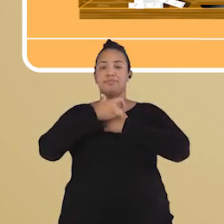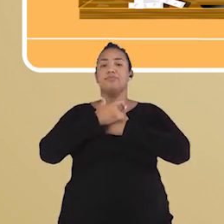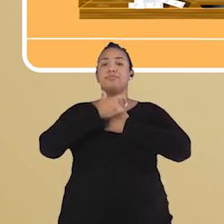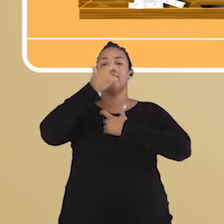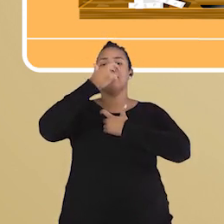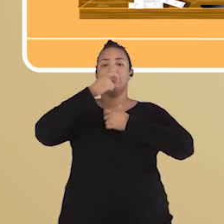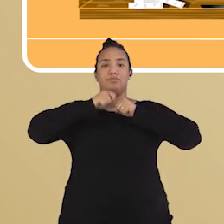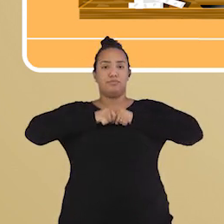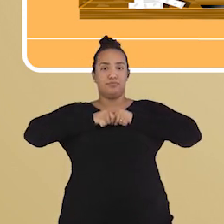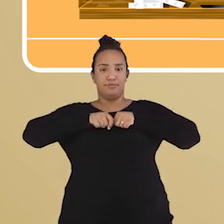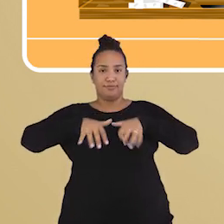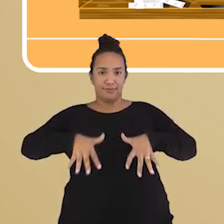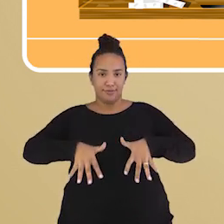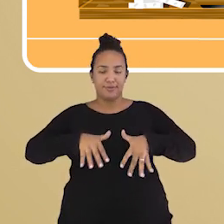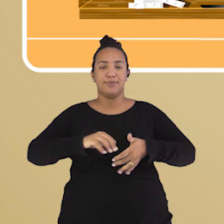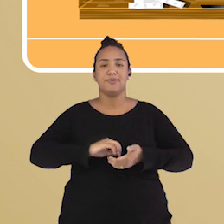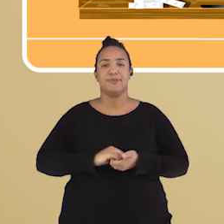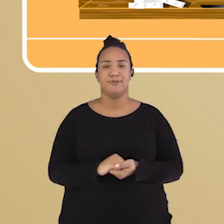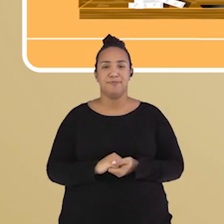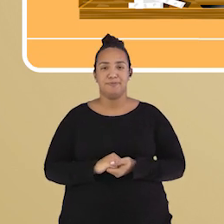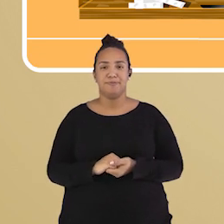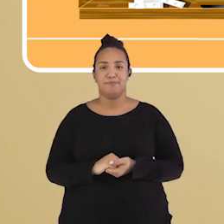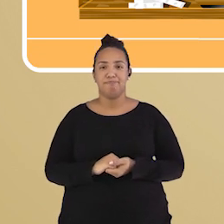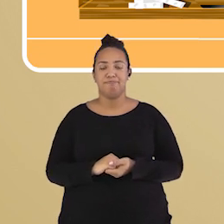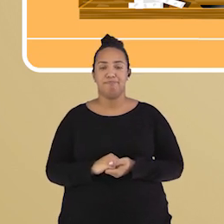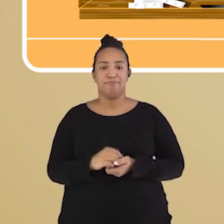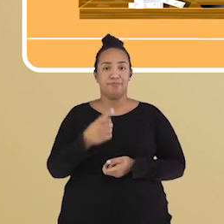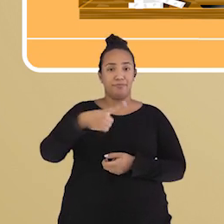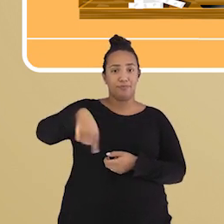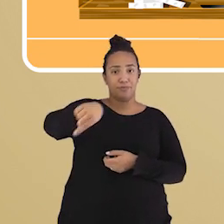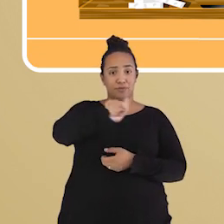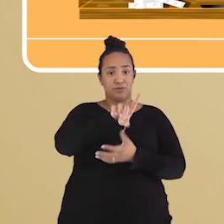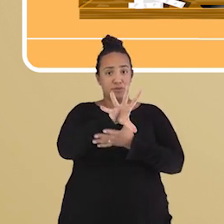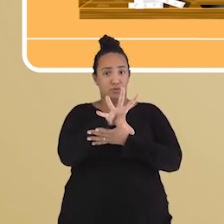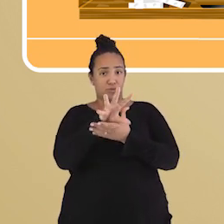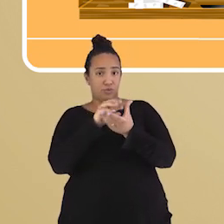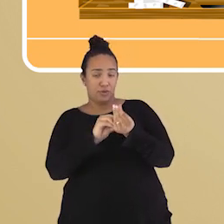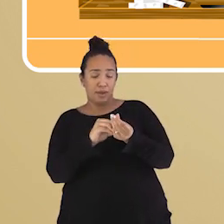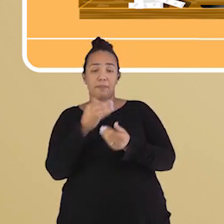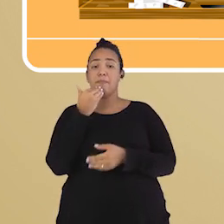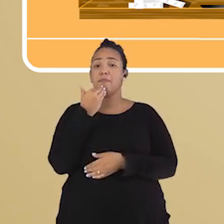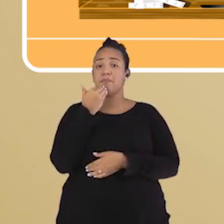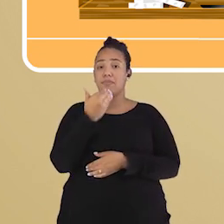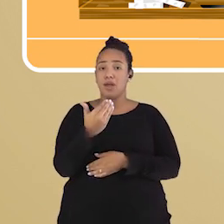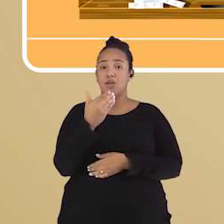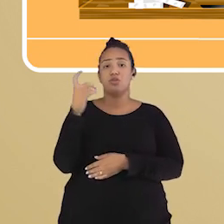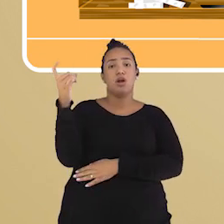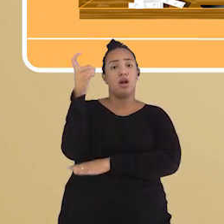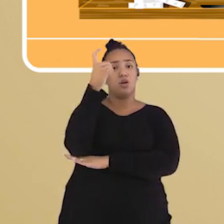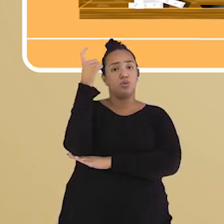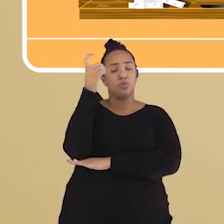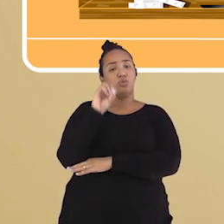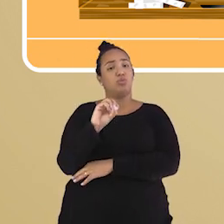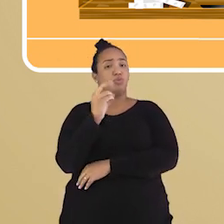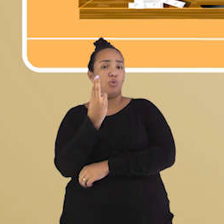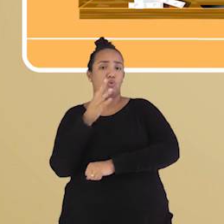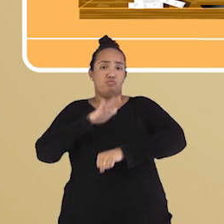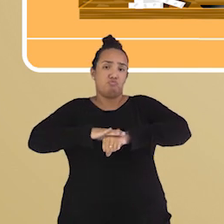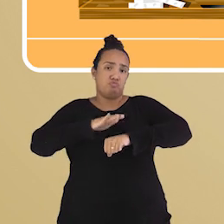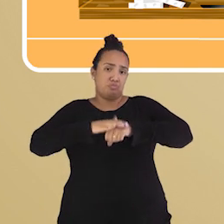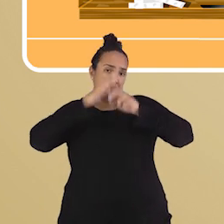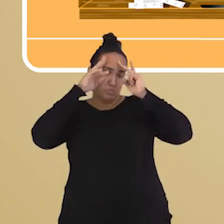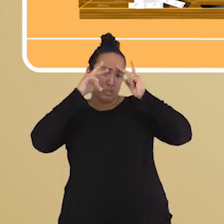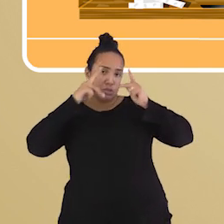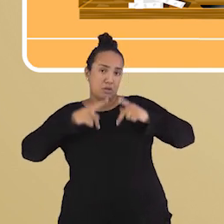a central de comando do corpo. Enquanto você copia, peça para algum adulto ou você mesmo